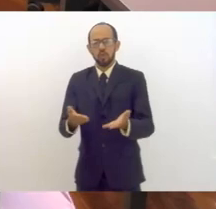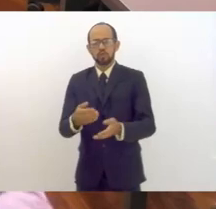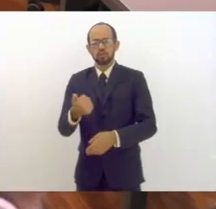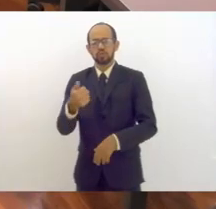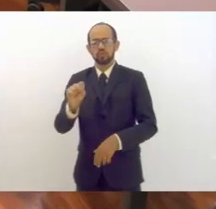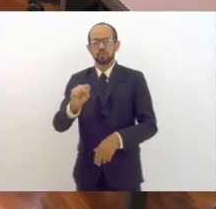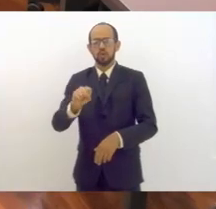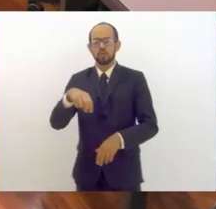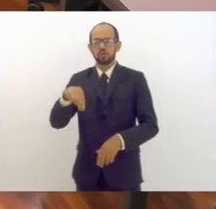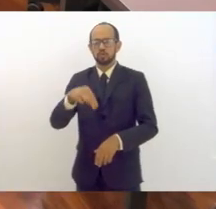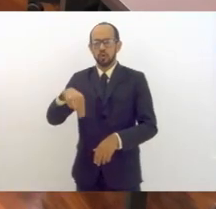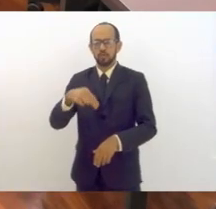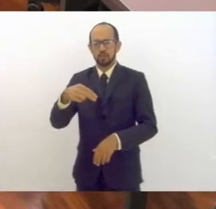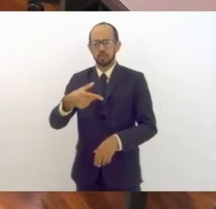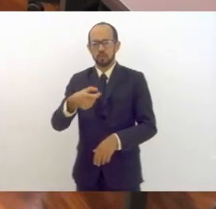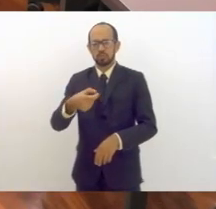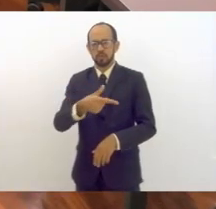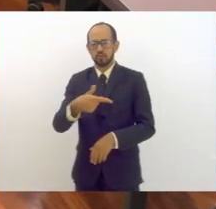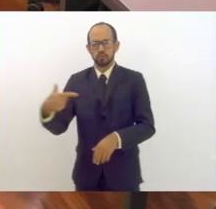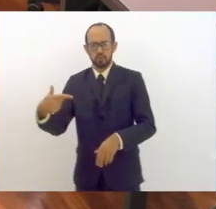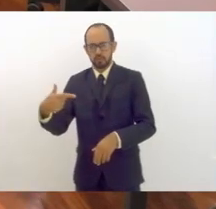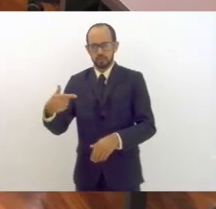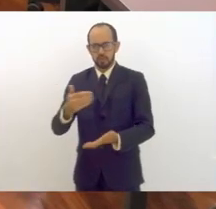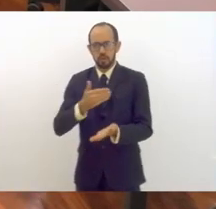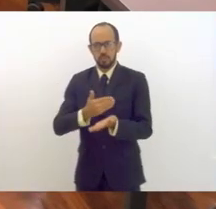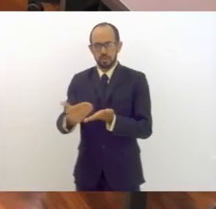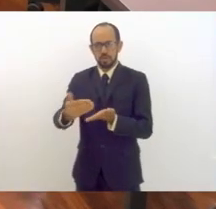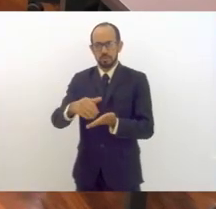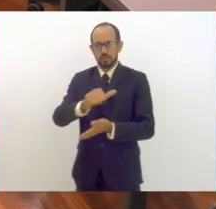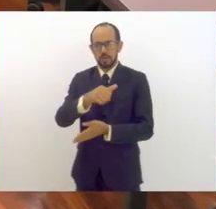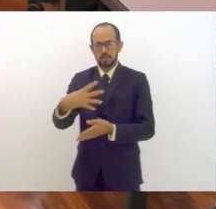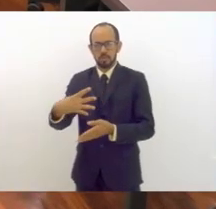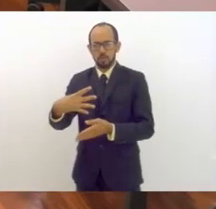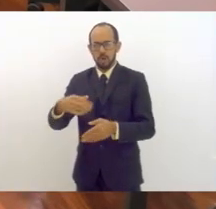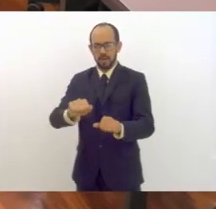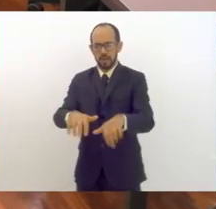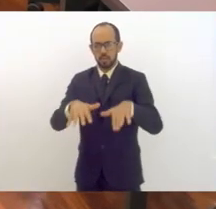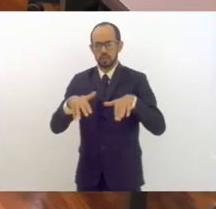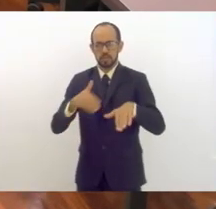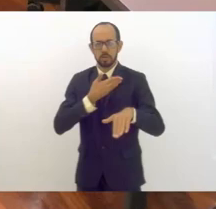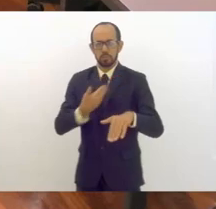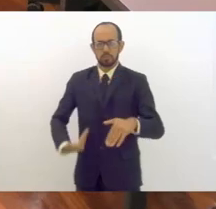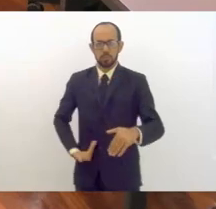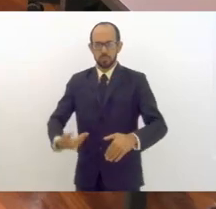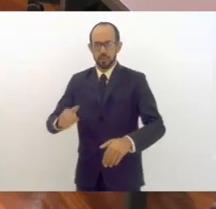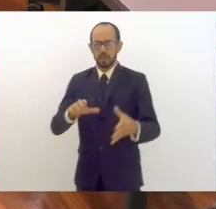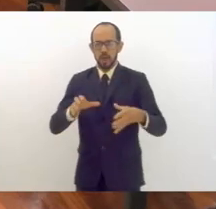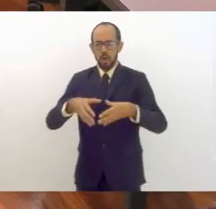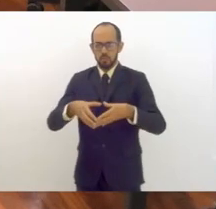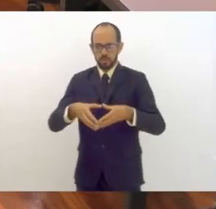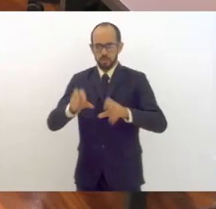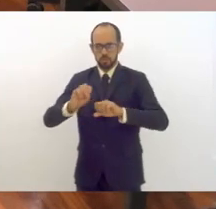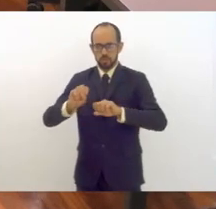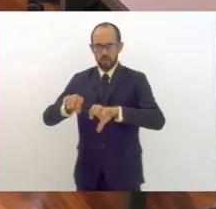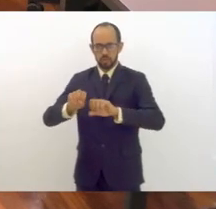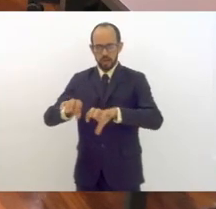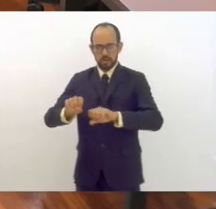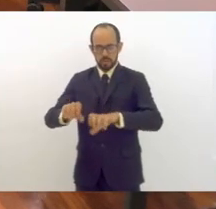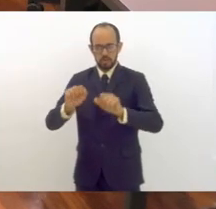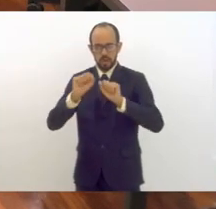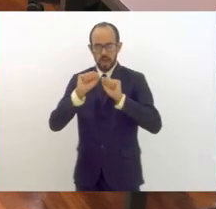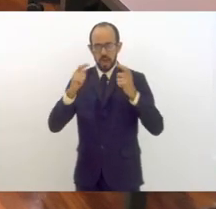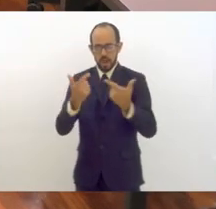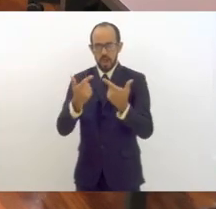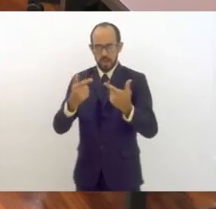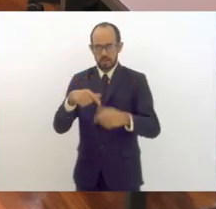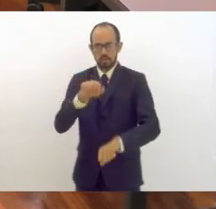novembro de 2022, damos início à 14ª audiência pública da Comissão de Educação da Assembleia Legislativa do